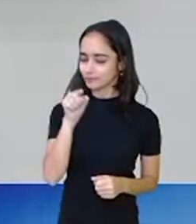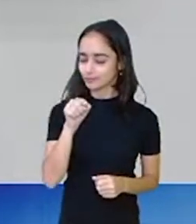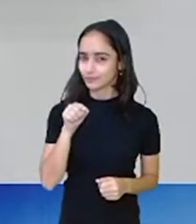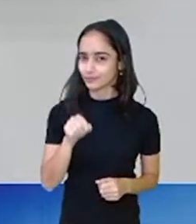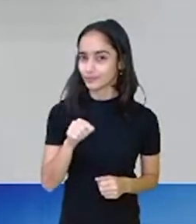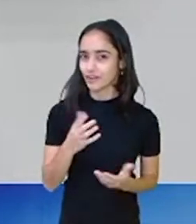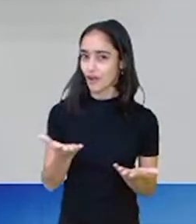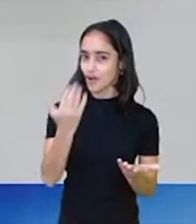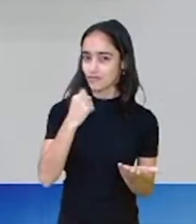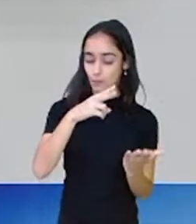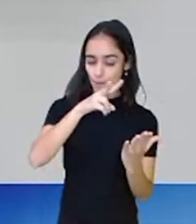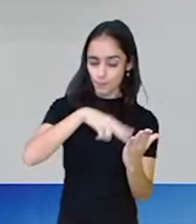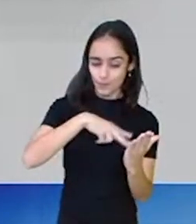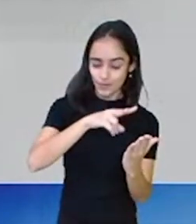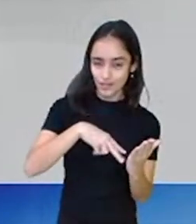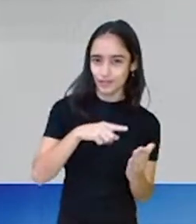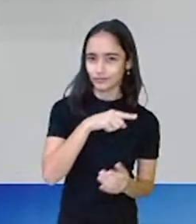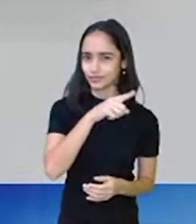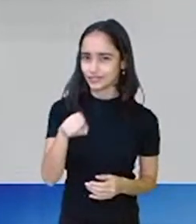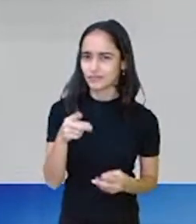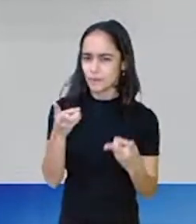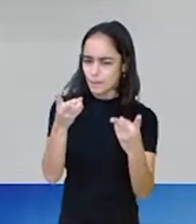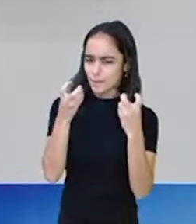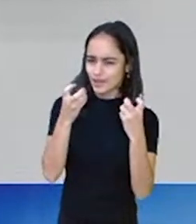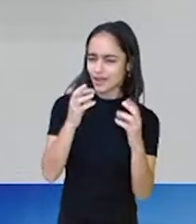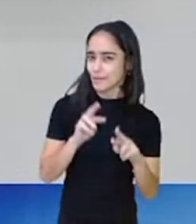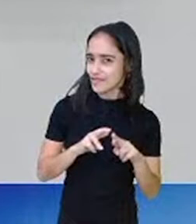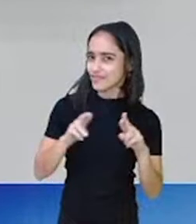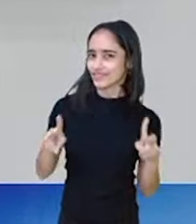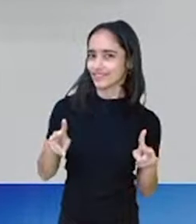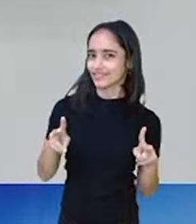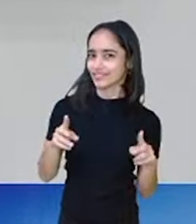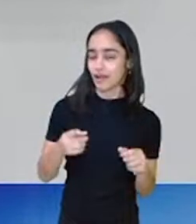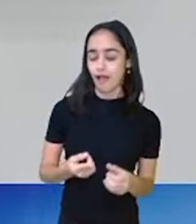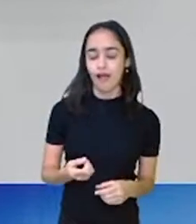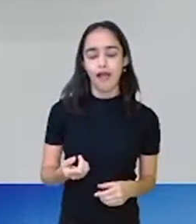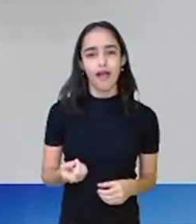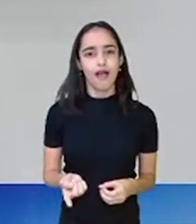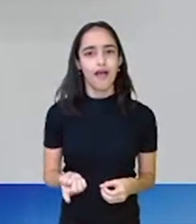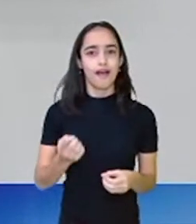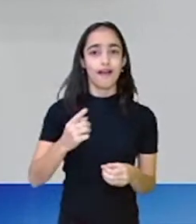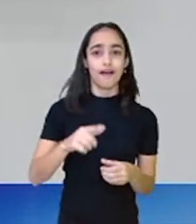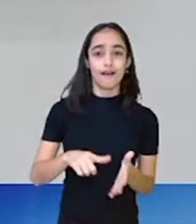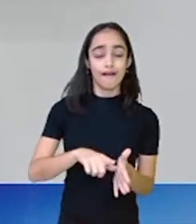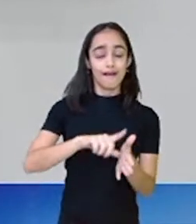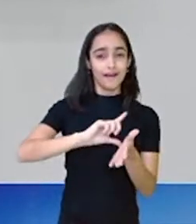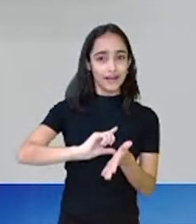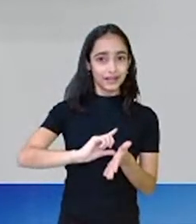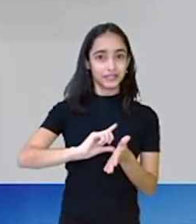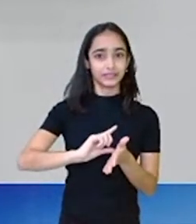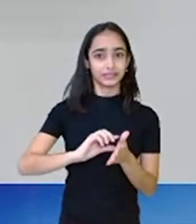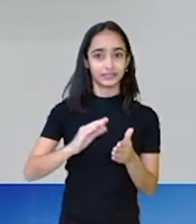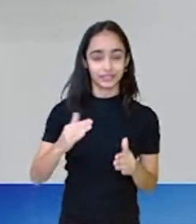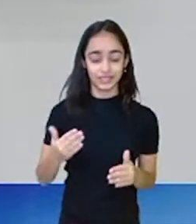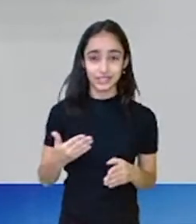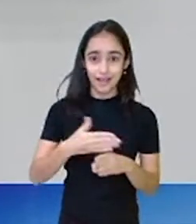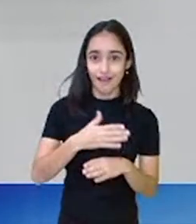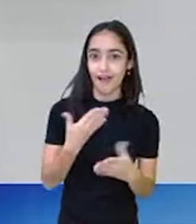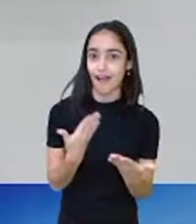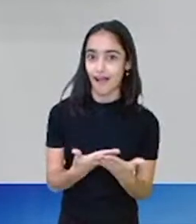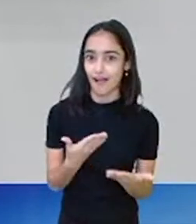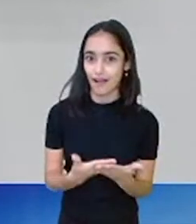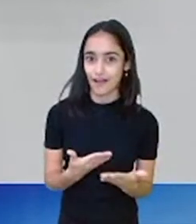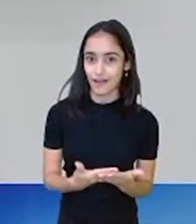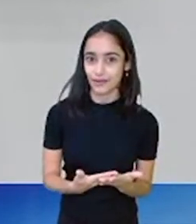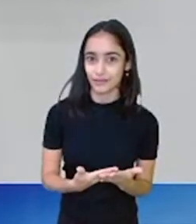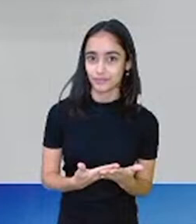a diferença, aí vocês vão prestar atenção na minha leitura. Antes de aprofundarmos nosso tema de hoje, da nossa aula,